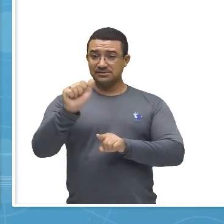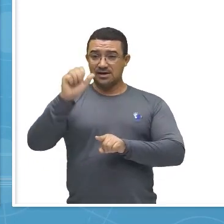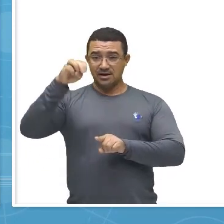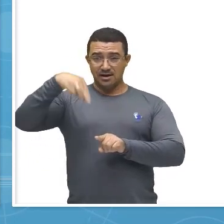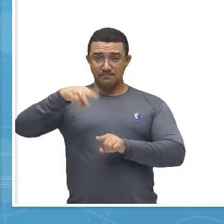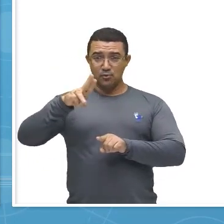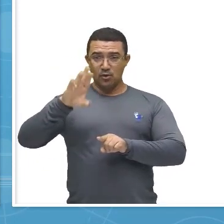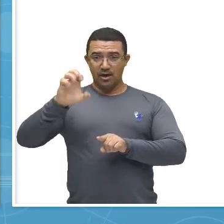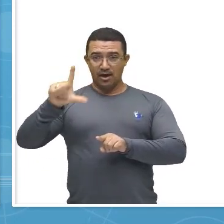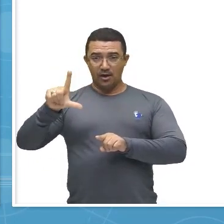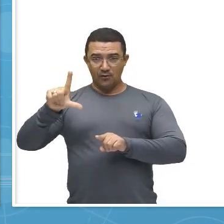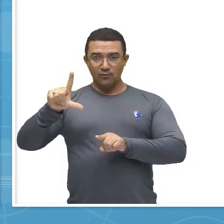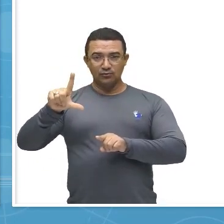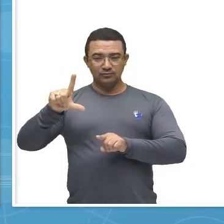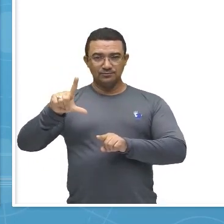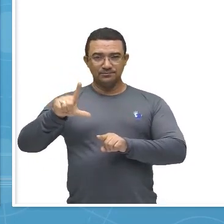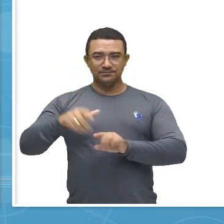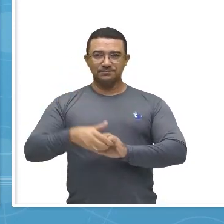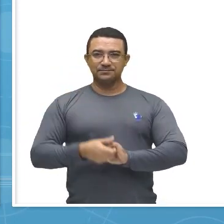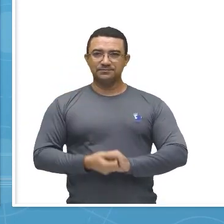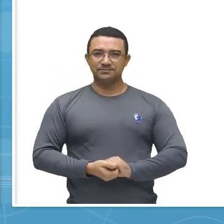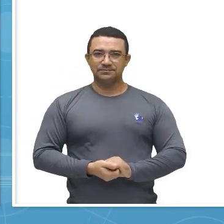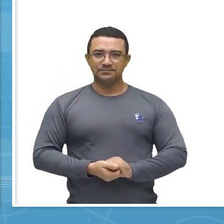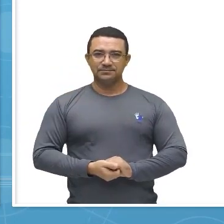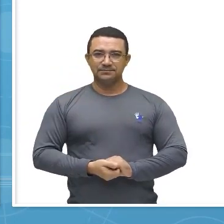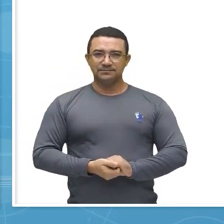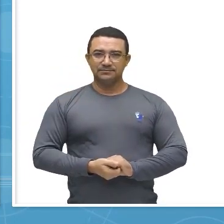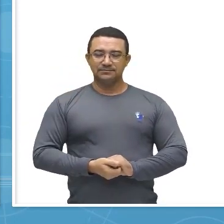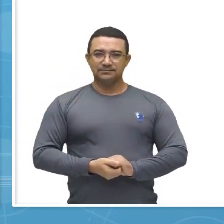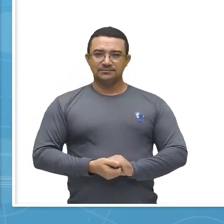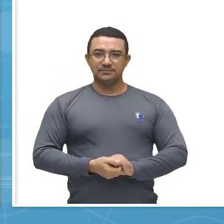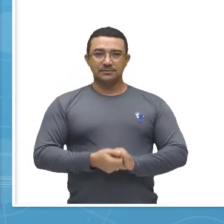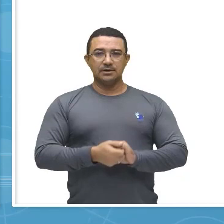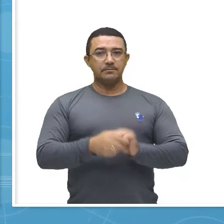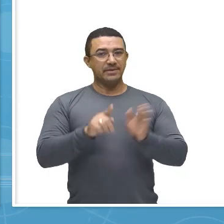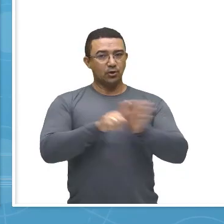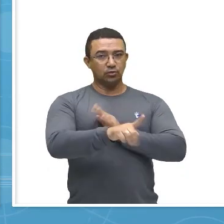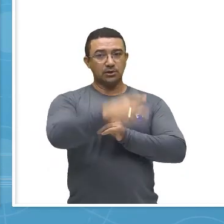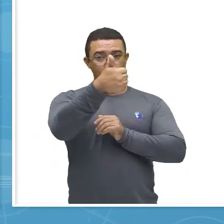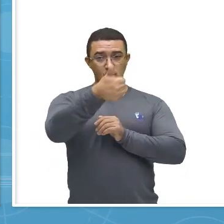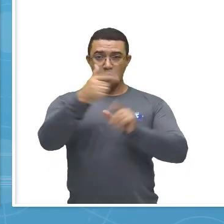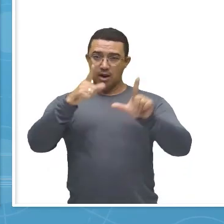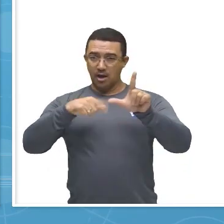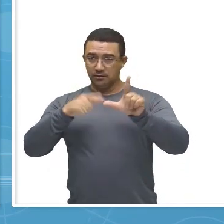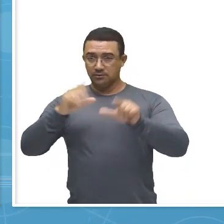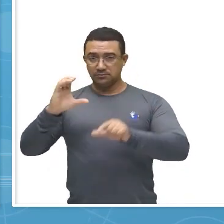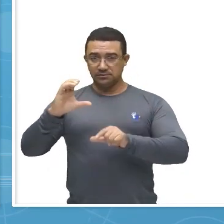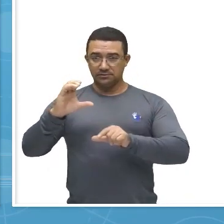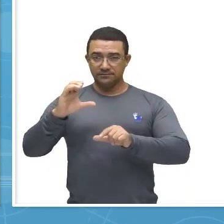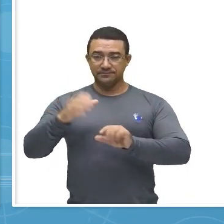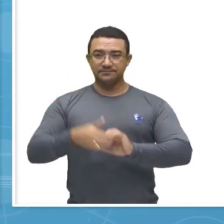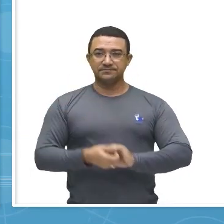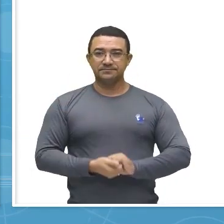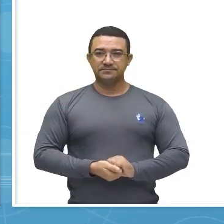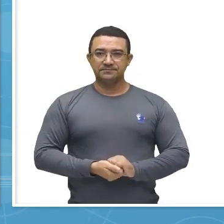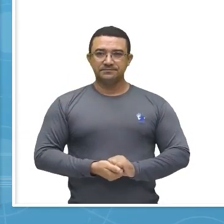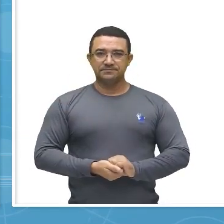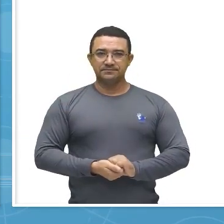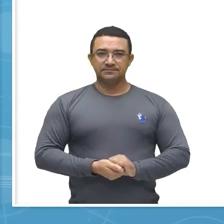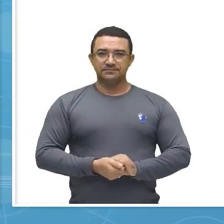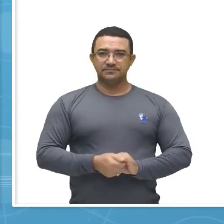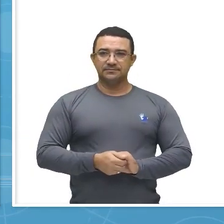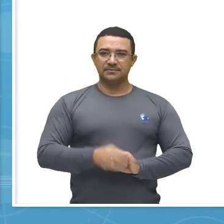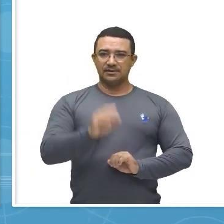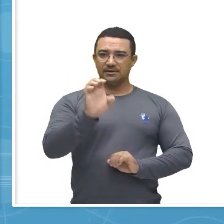Breno, ou Brenner, que a questão 1 ele marcou a letra C. Temos quem mais?